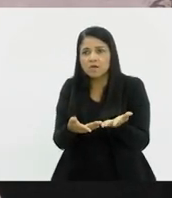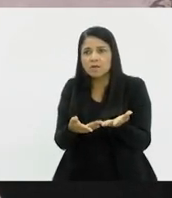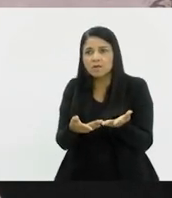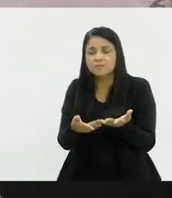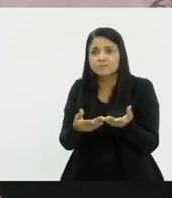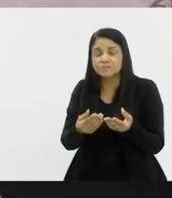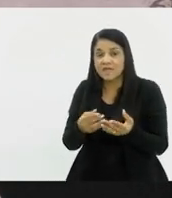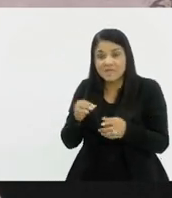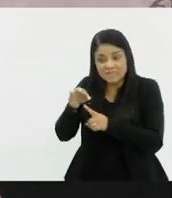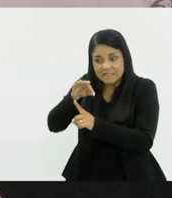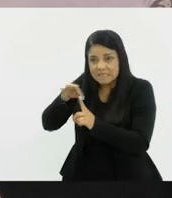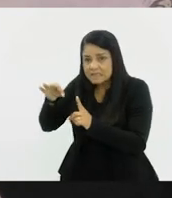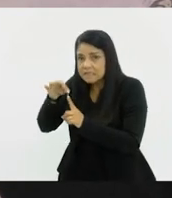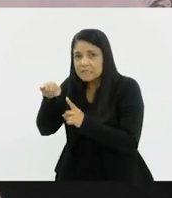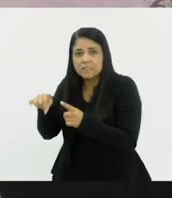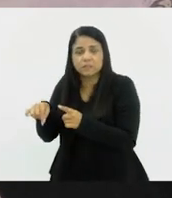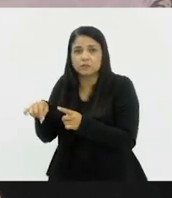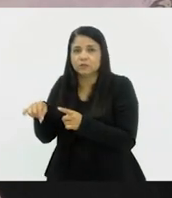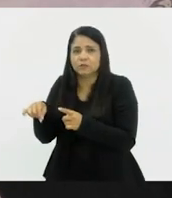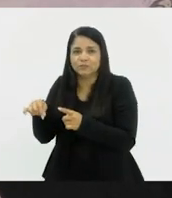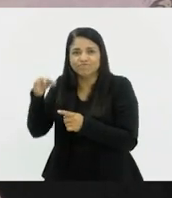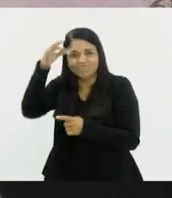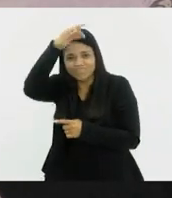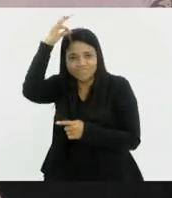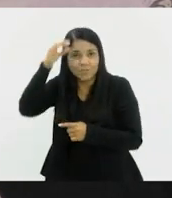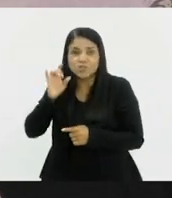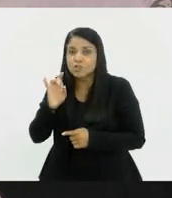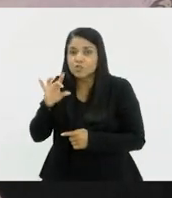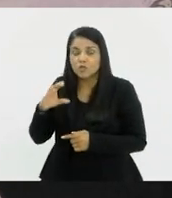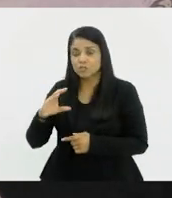pessoa só cham poder usar isso